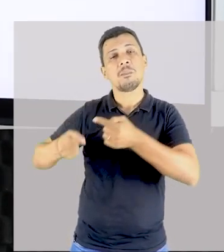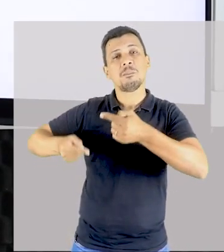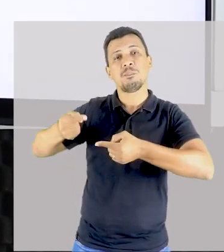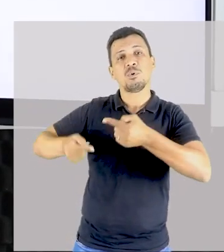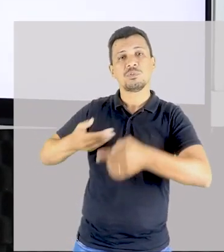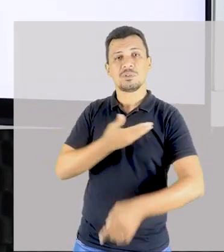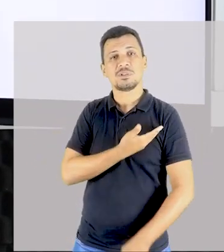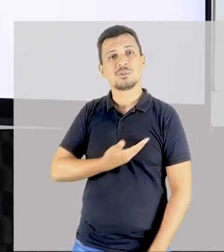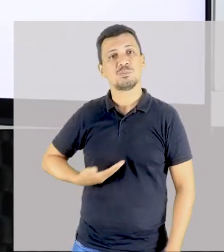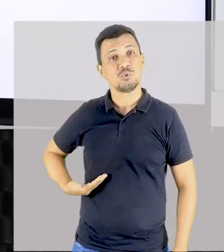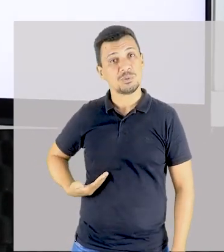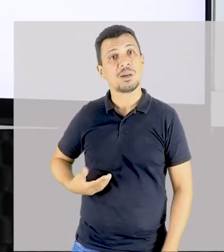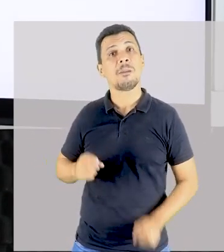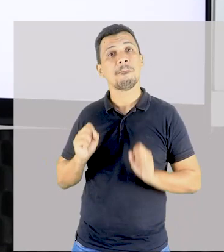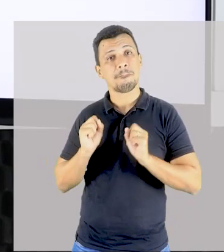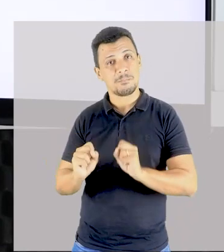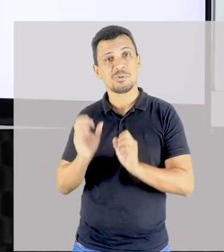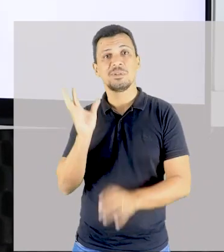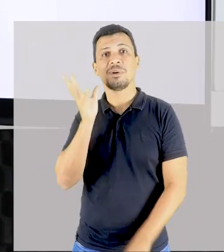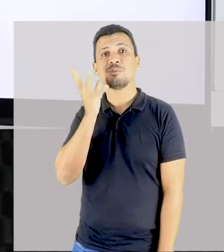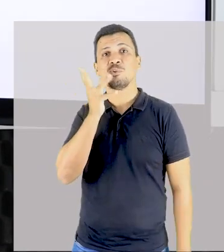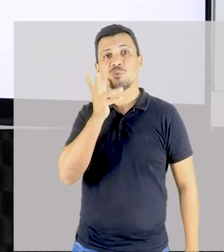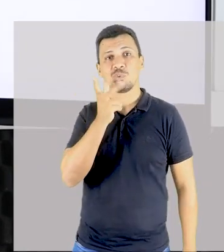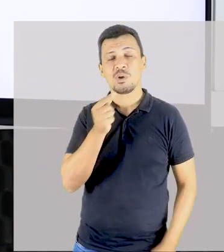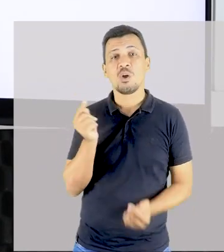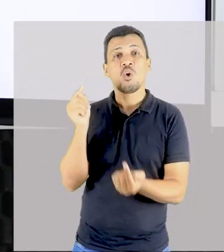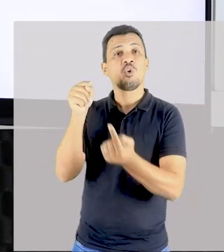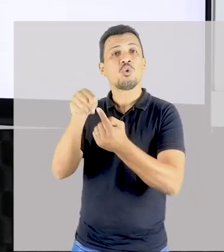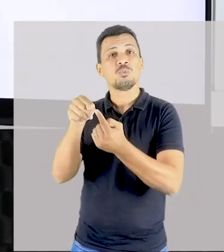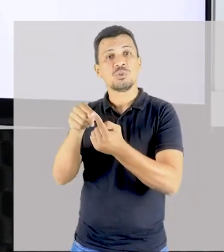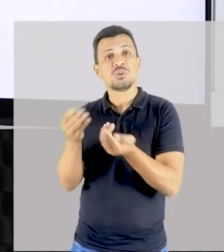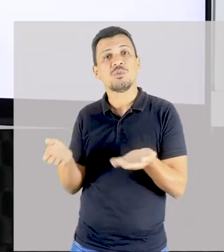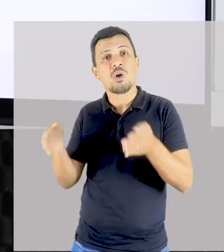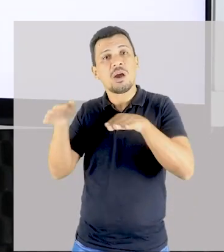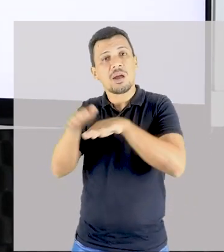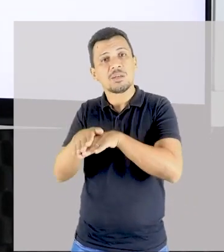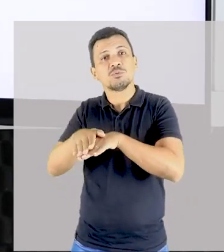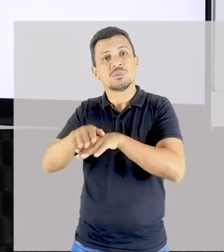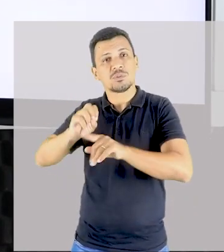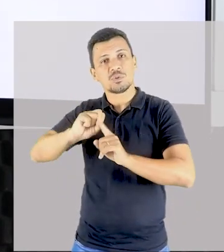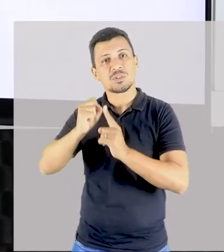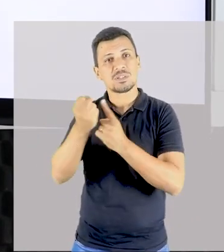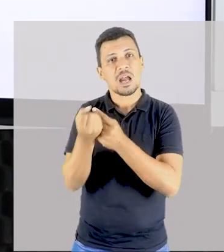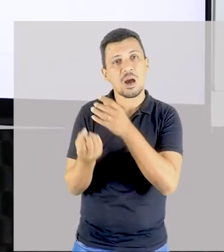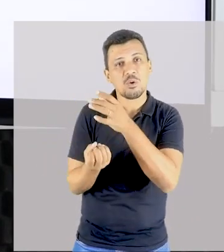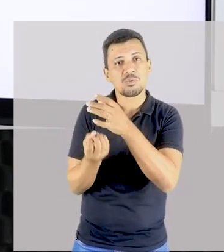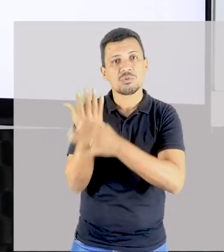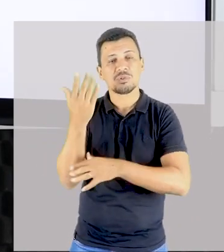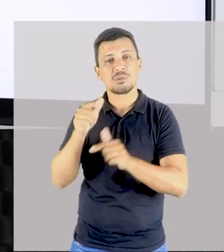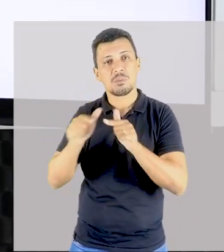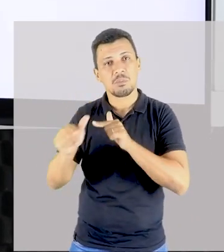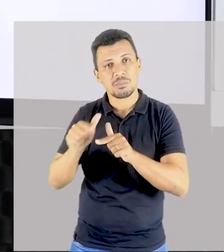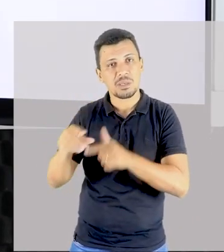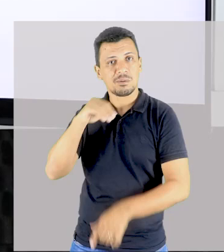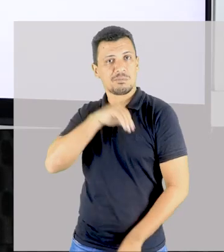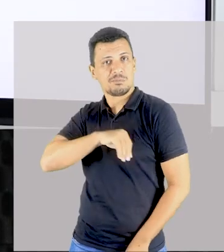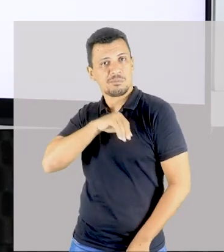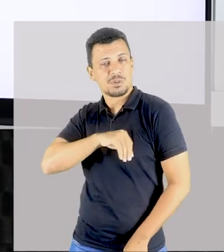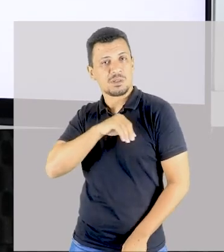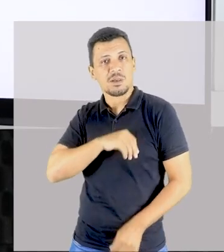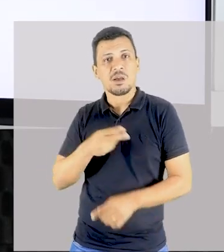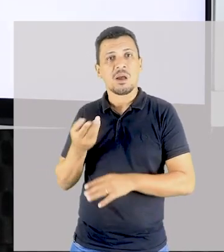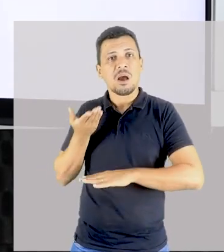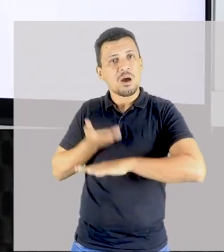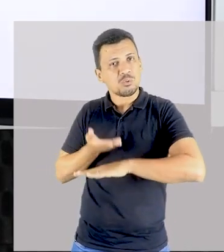ser mais duradouras né que vão ter como objetivo a inclusão social a geração de emprego de renda A Busca Pela